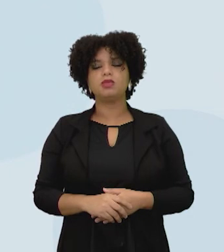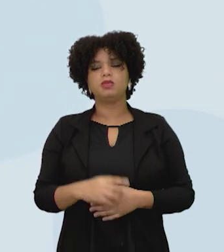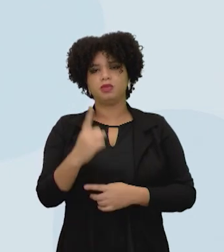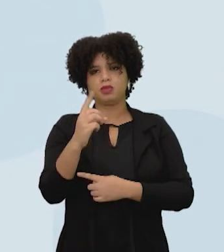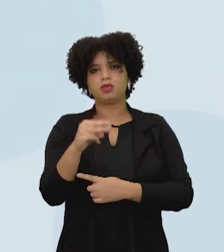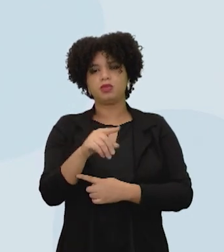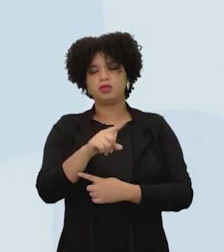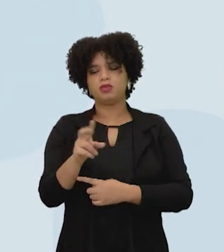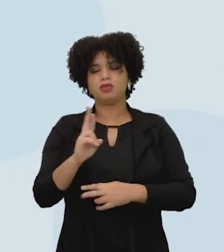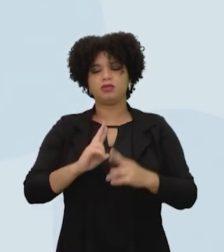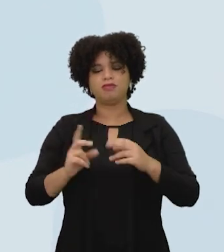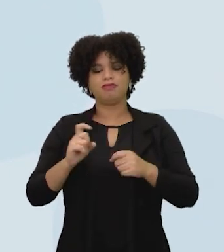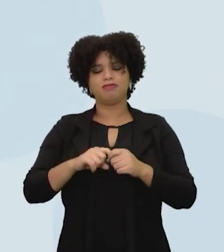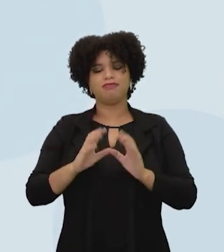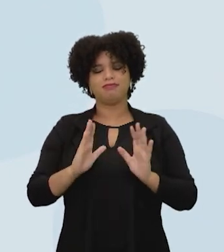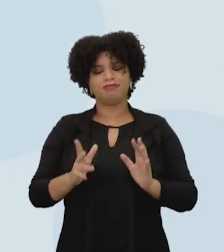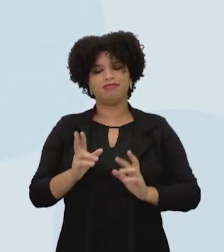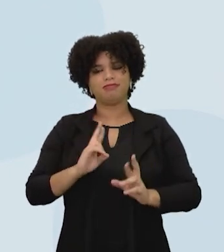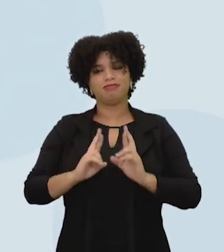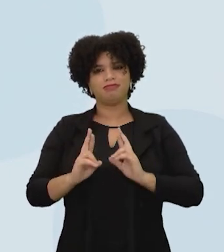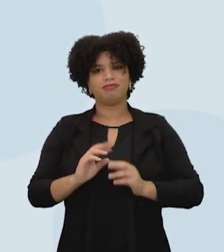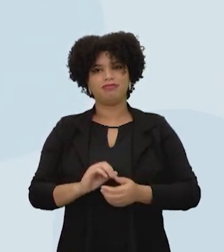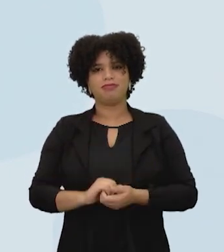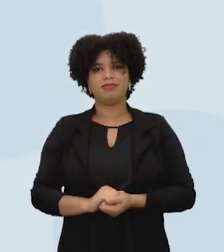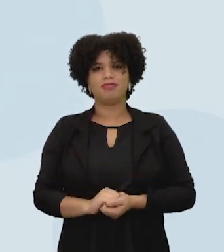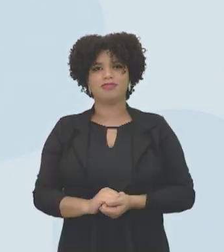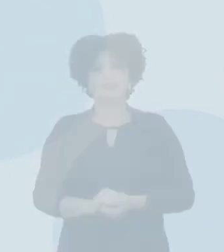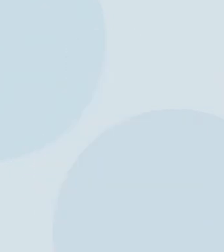um minutinho e a gente já volta com as respostas.